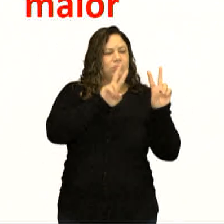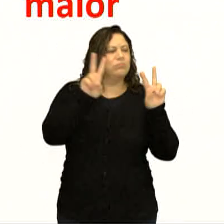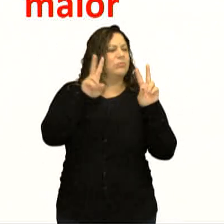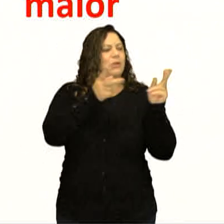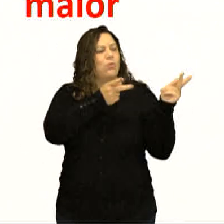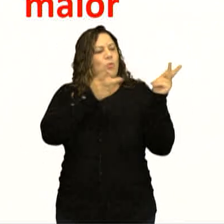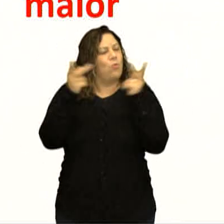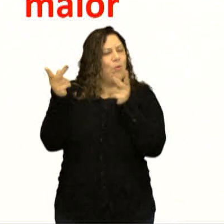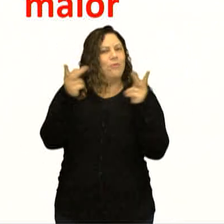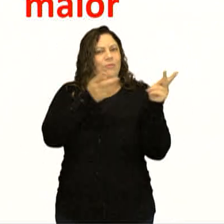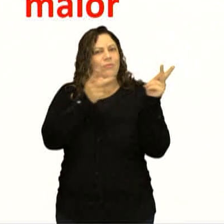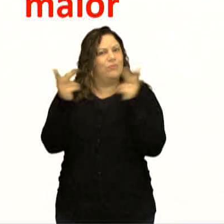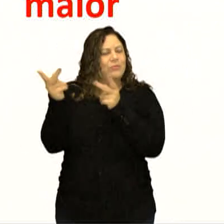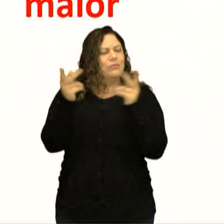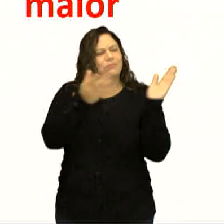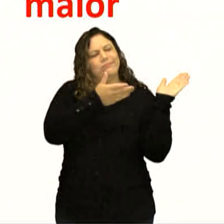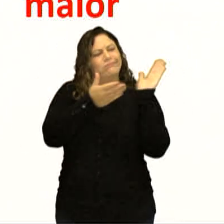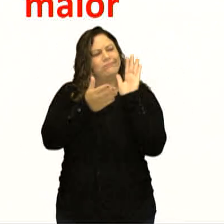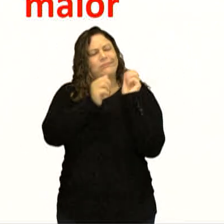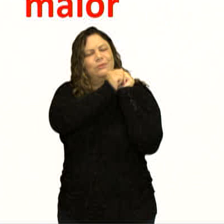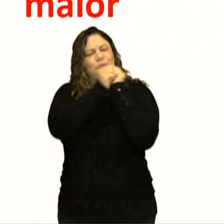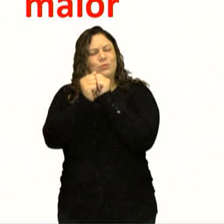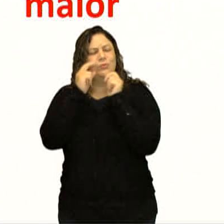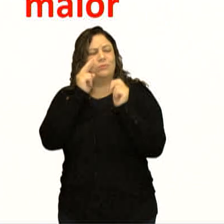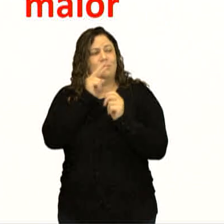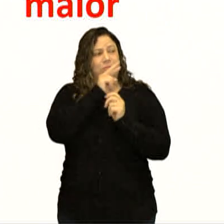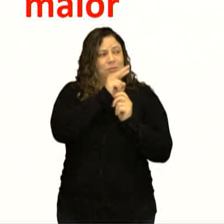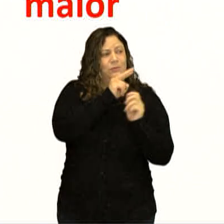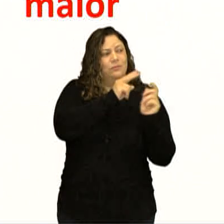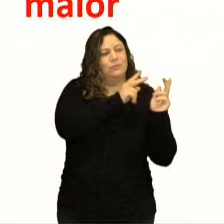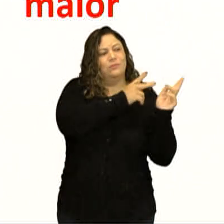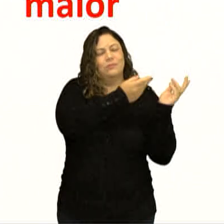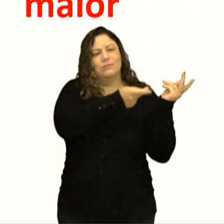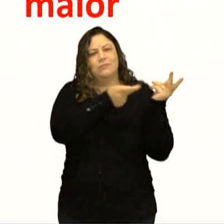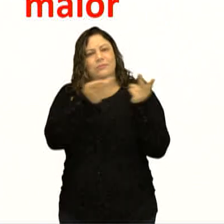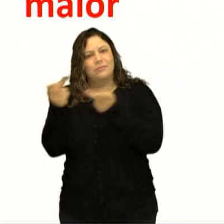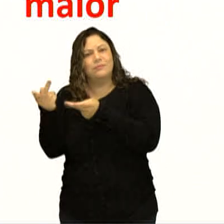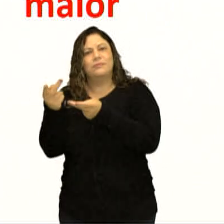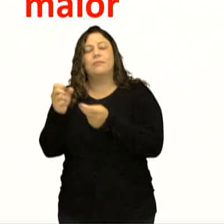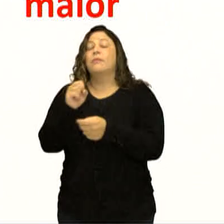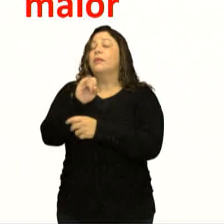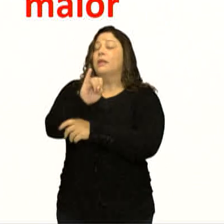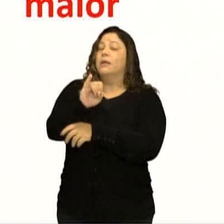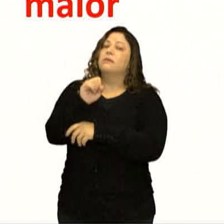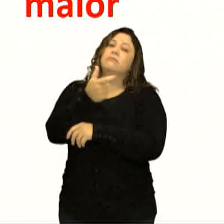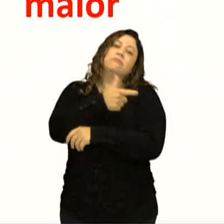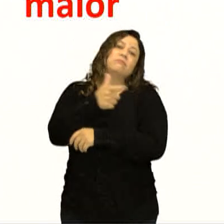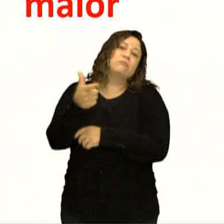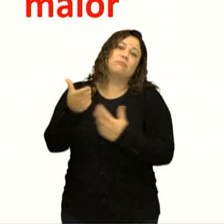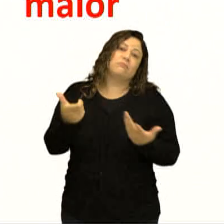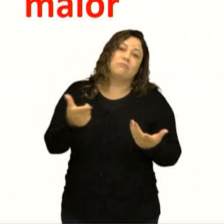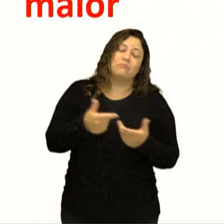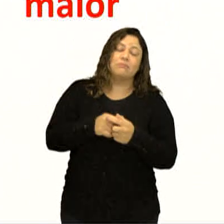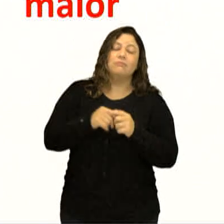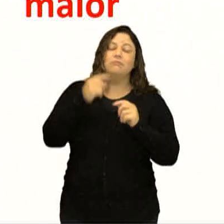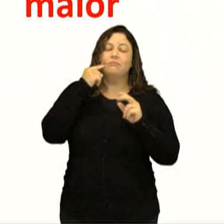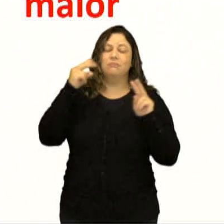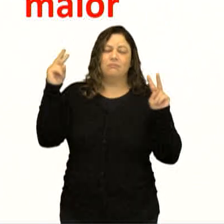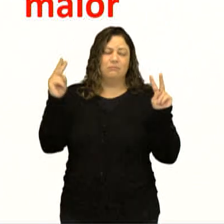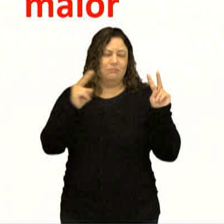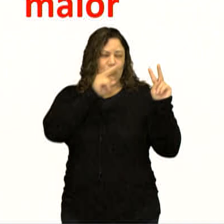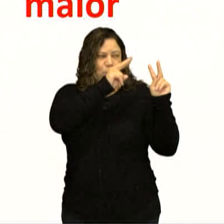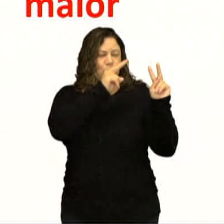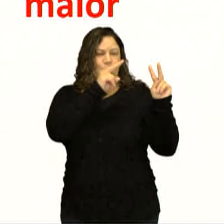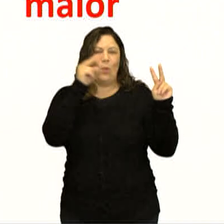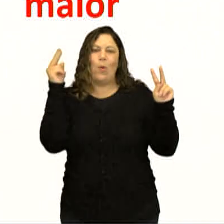a acompanhá-la. Isso mesmo. Se você pensar, se ela não tivesse retribuído o olhar, mandado um olhar,